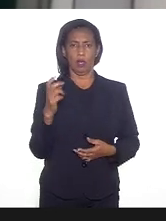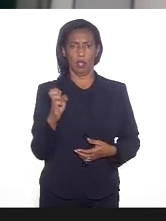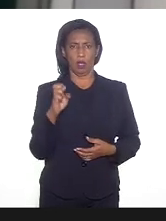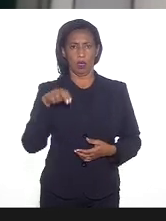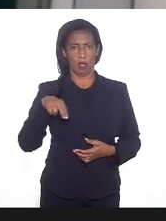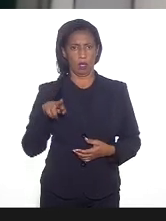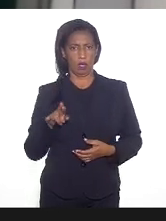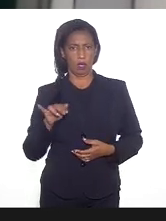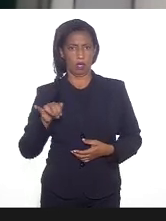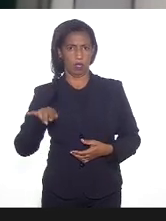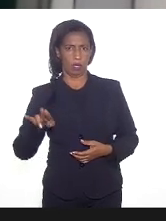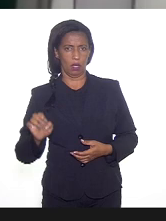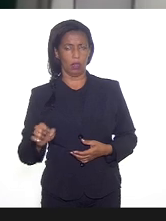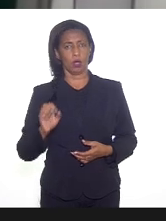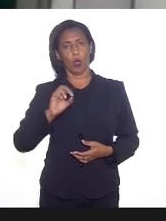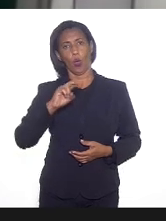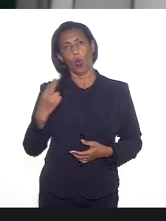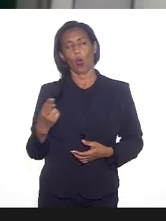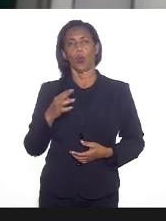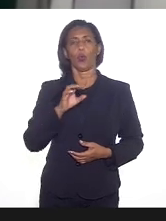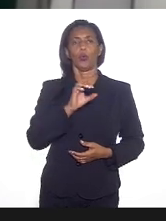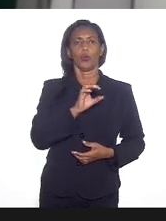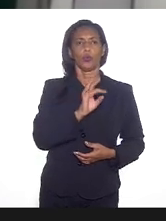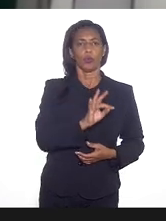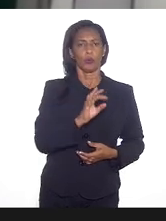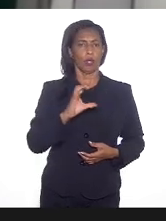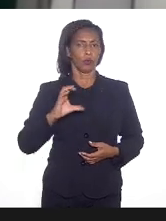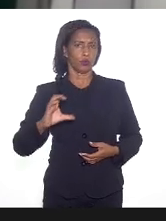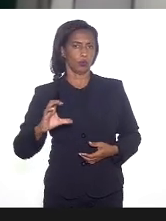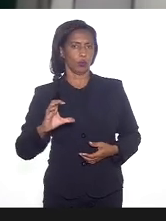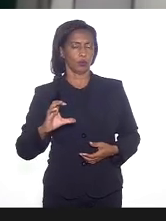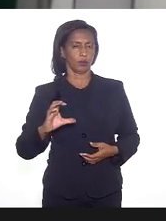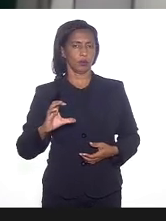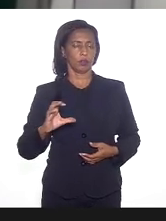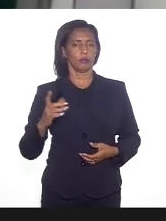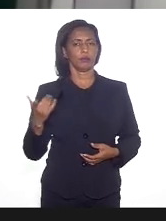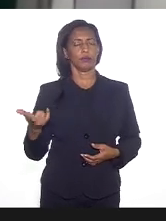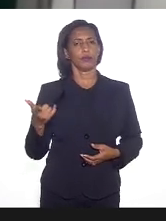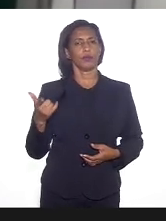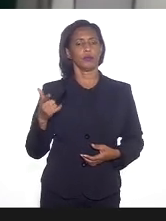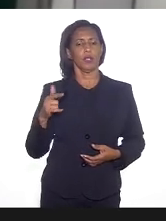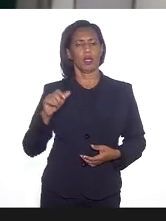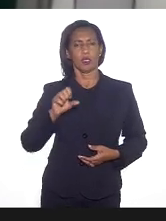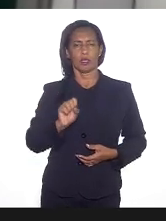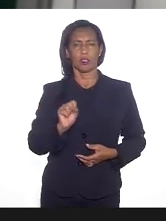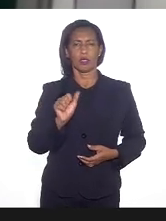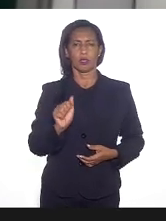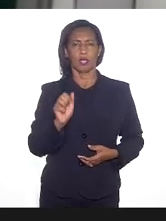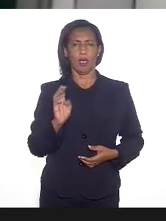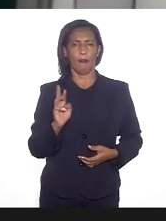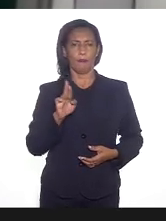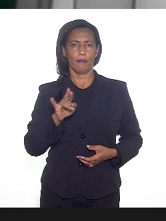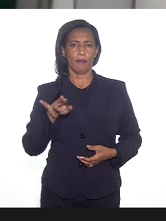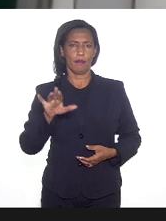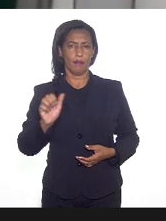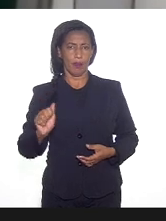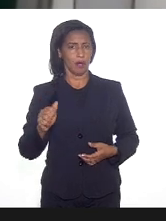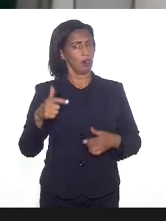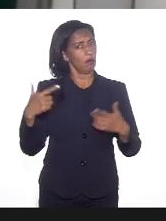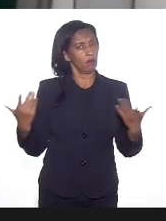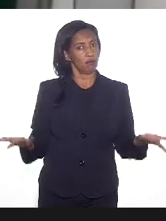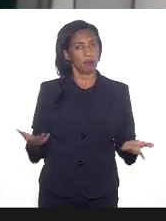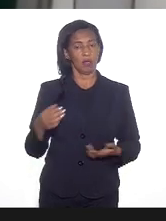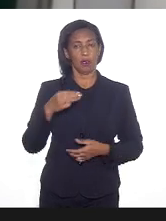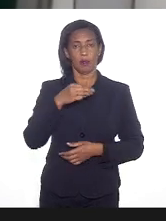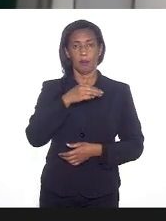o Henrique Diniz, seja no caso do Tribunal de Contas do Estado, saúdo a Sabrina Rezende, o Ari Paiva, seja no caso do